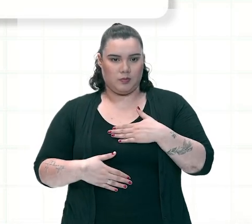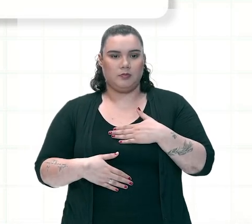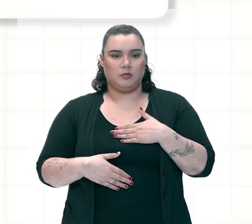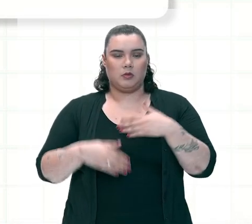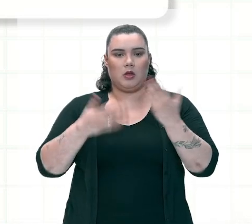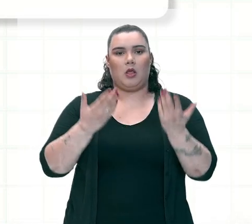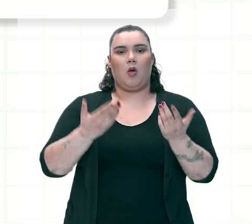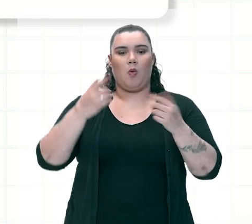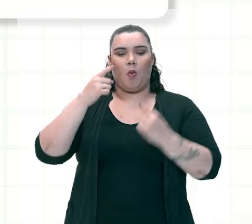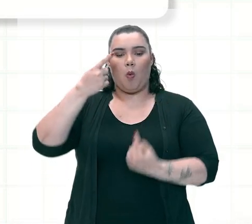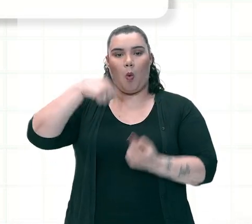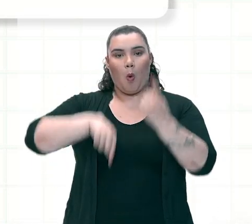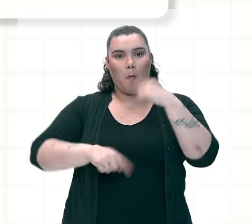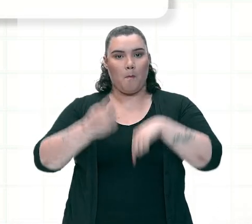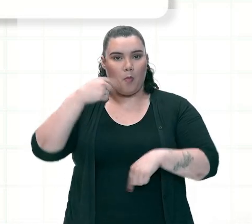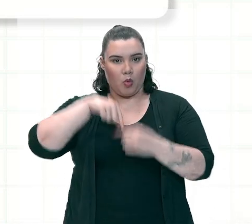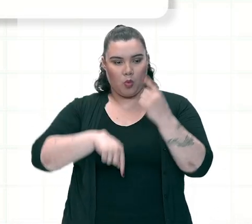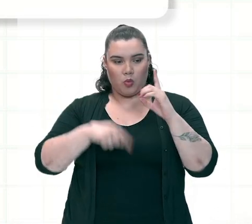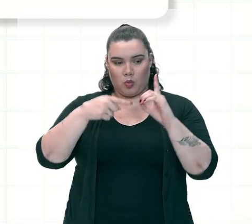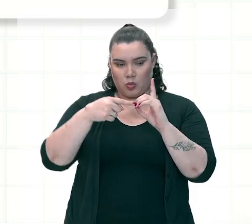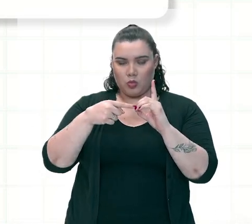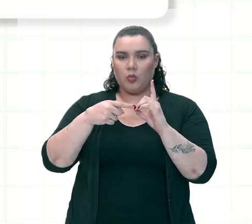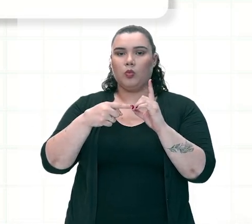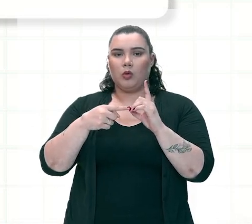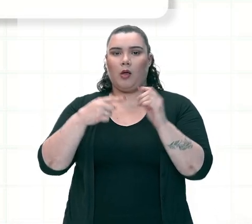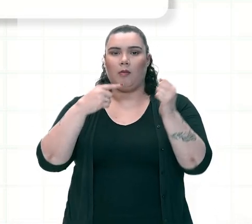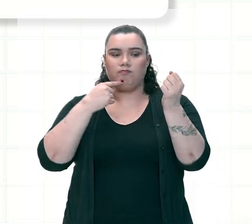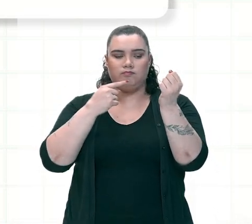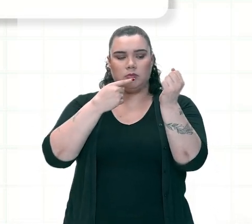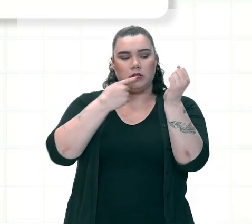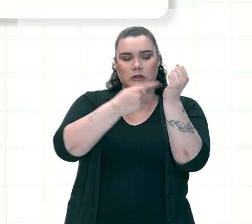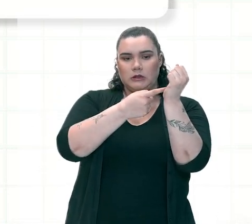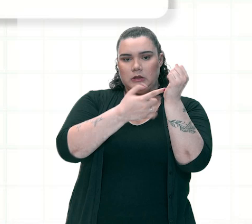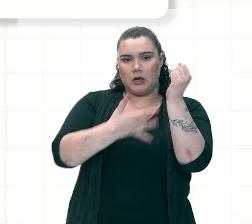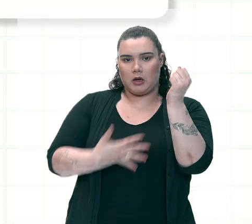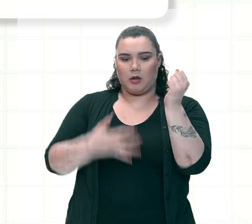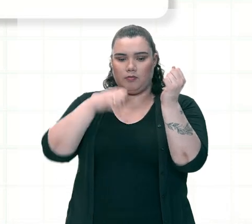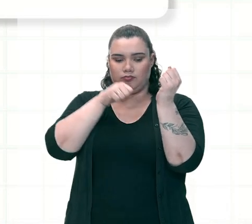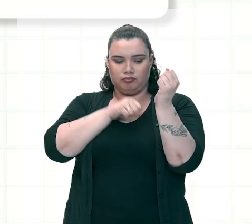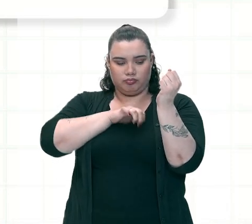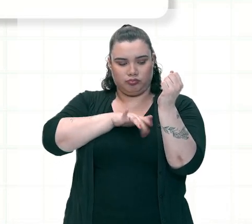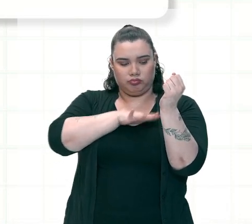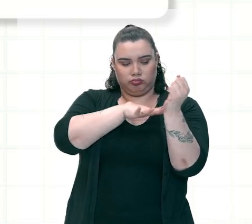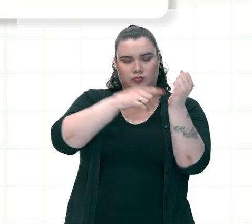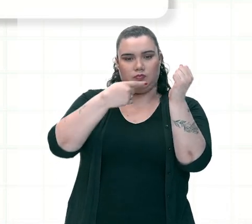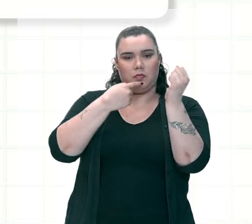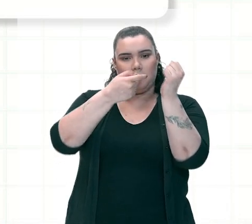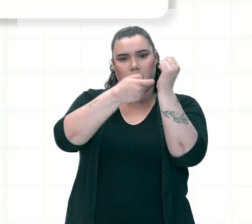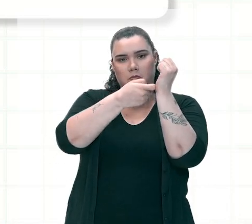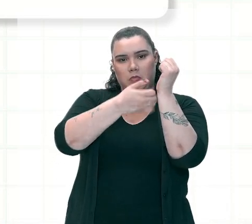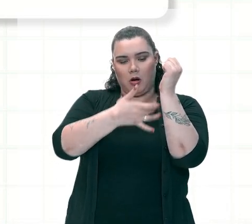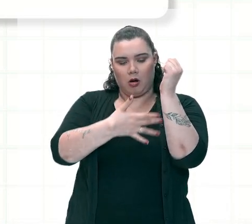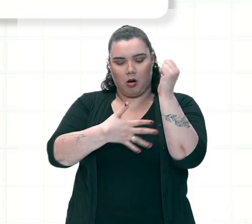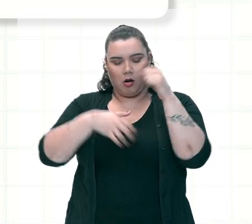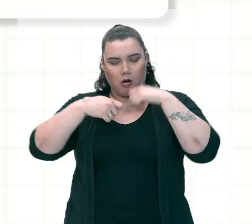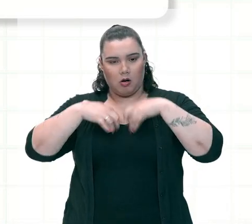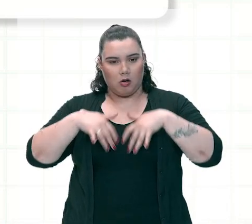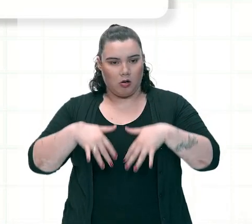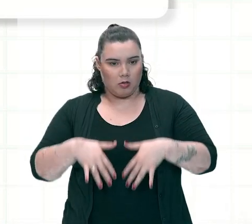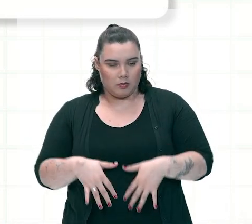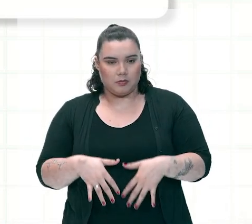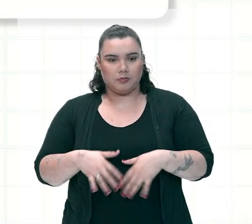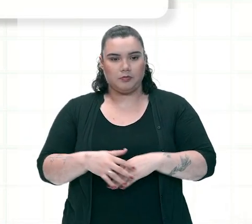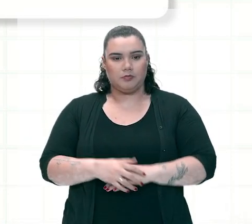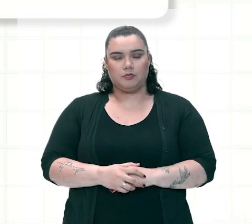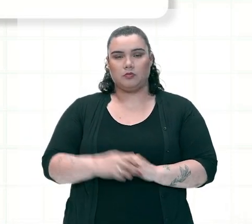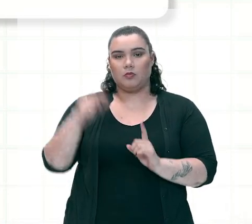hormônios diretamente onde? Na corrente sanguínea, sem ductos, né? Então eles não precisam desses ductos para fazer essa secreção,